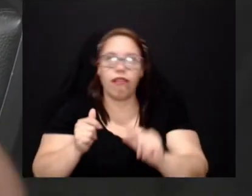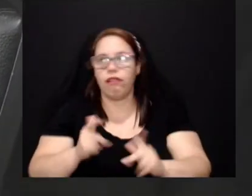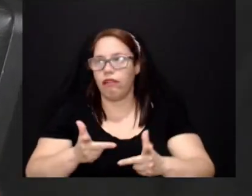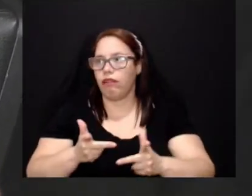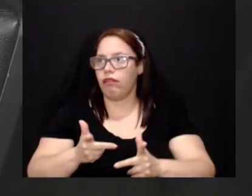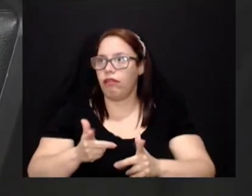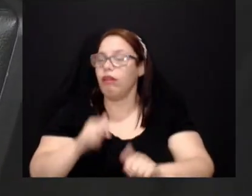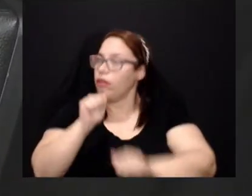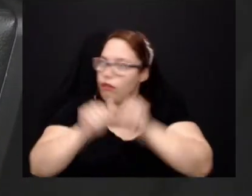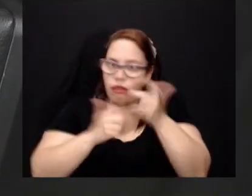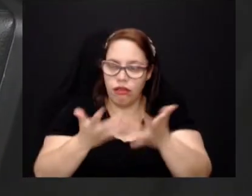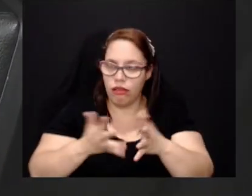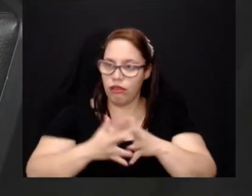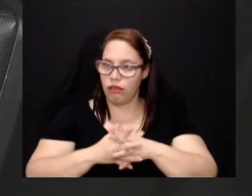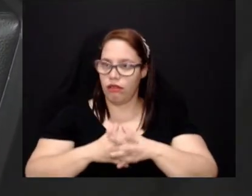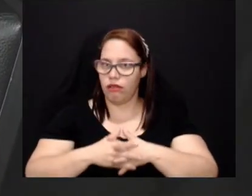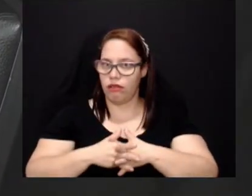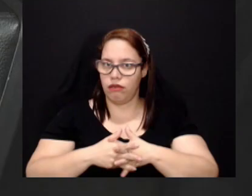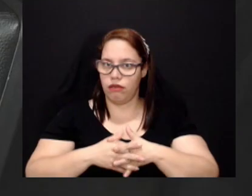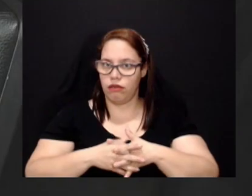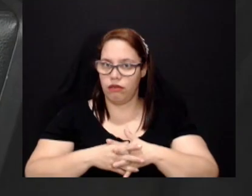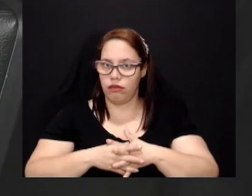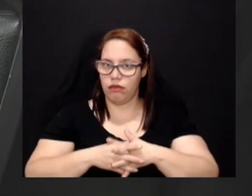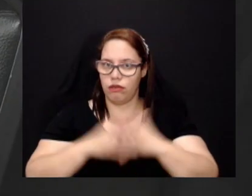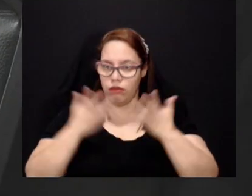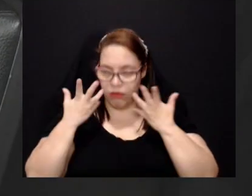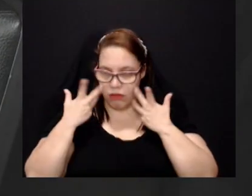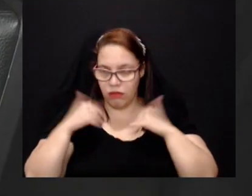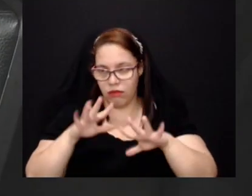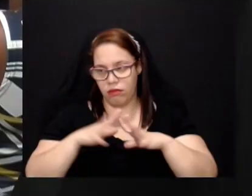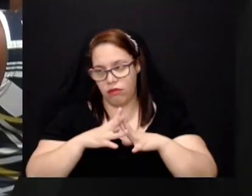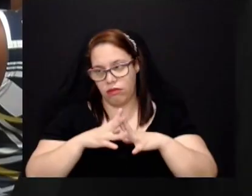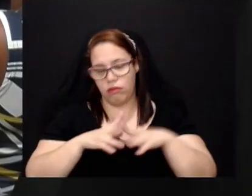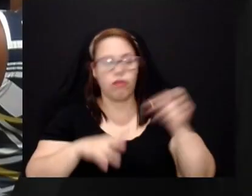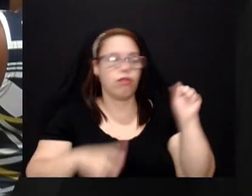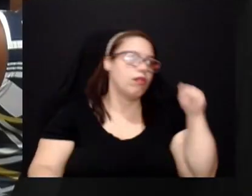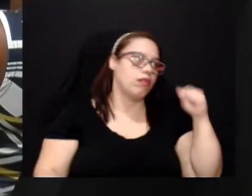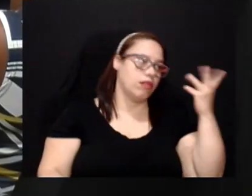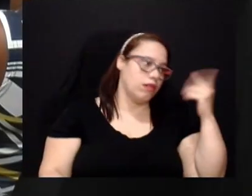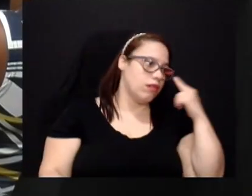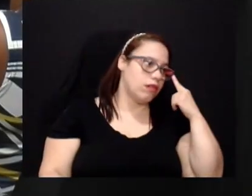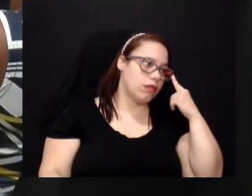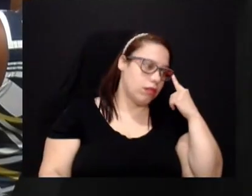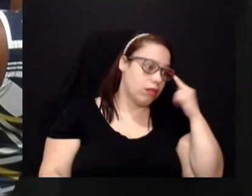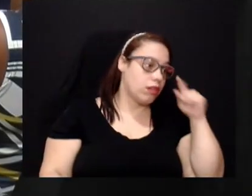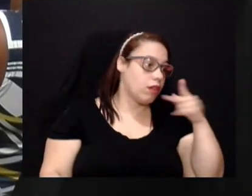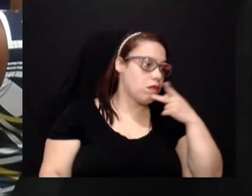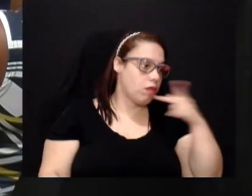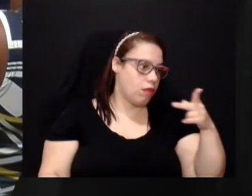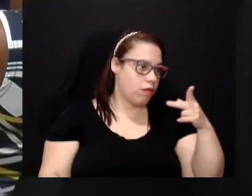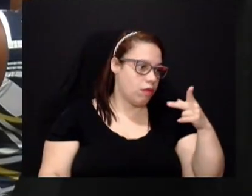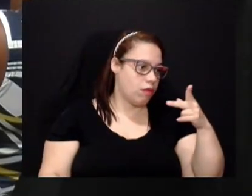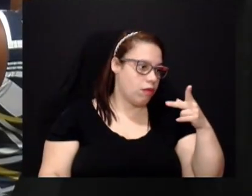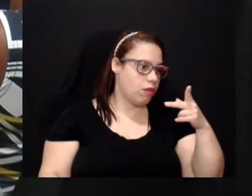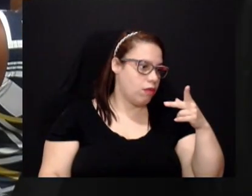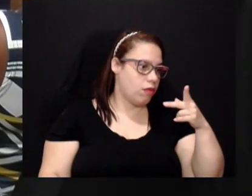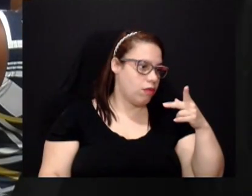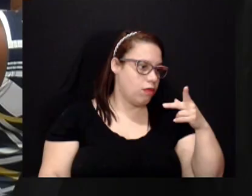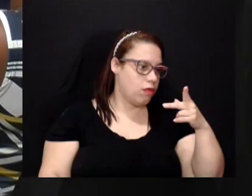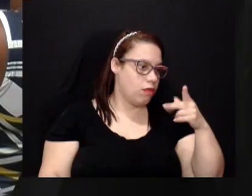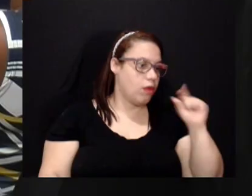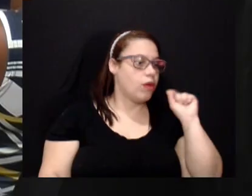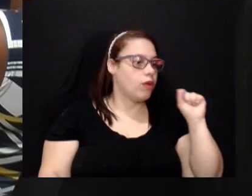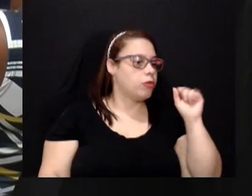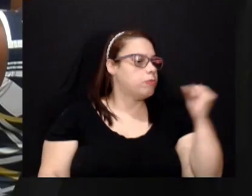tem que mudar e não ser mais natural, esse tipo de coisa. Exatamente. E da sua fala, eu depreendo uma questão extremamente